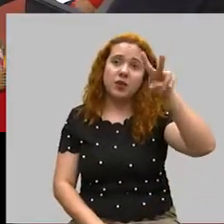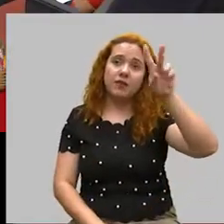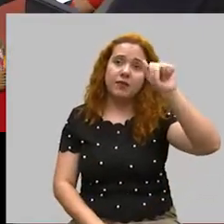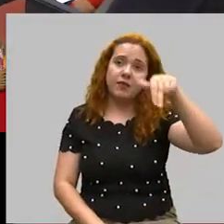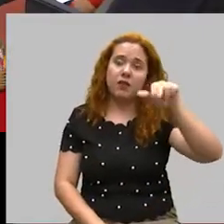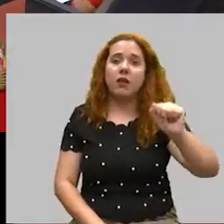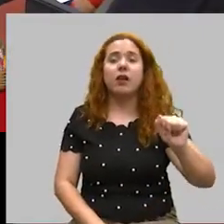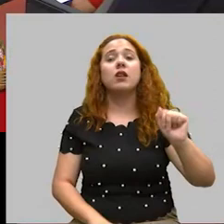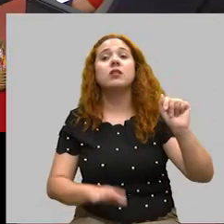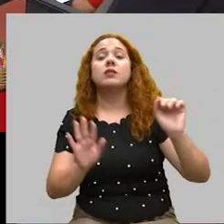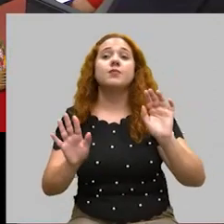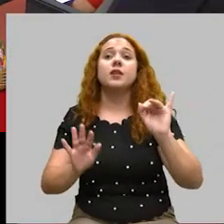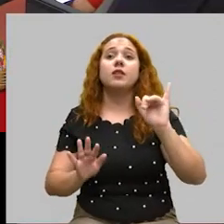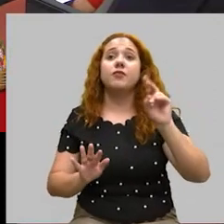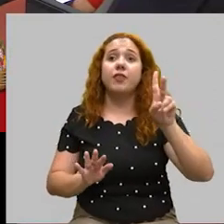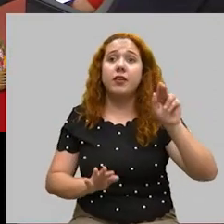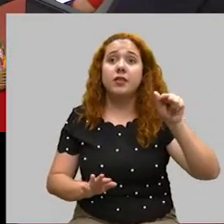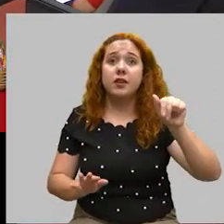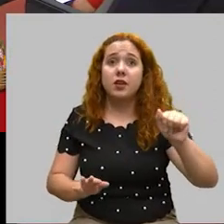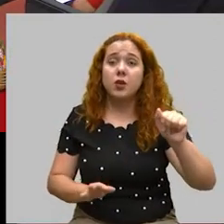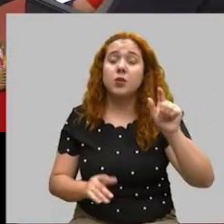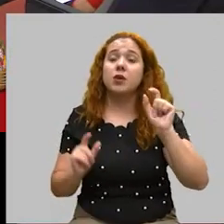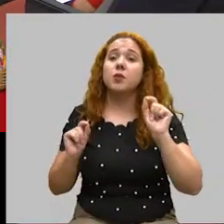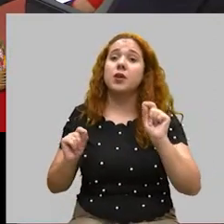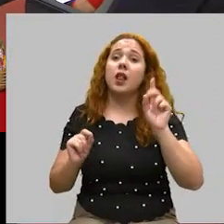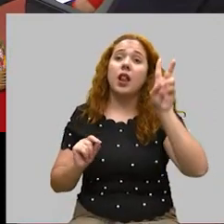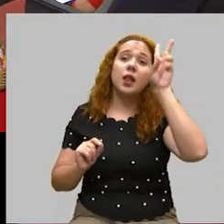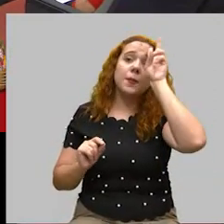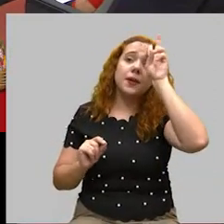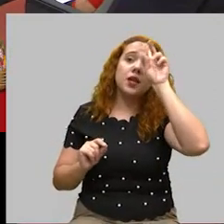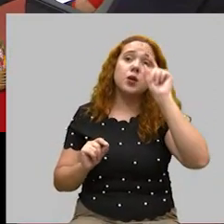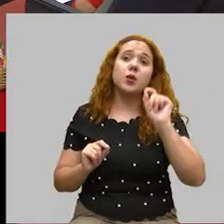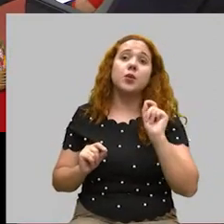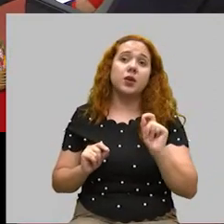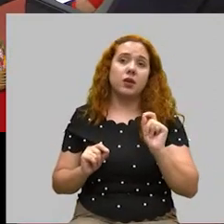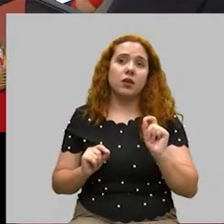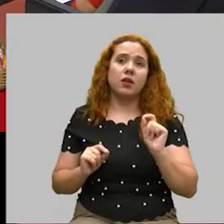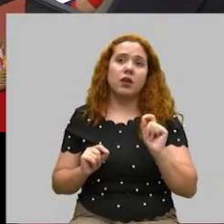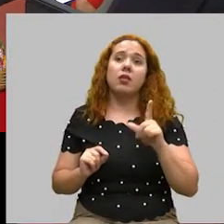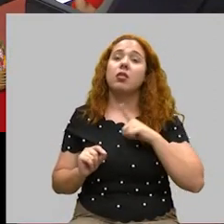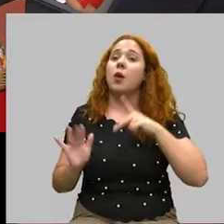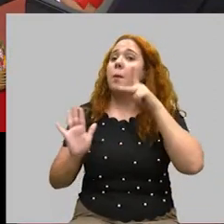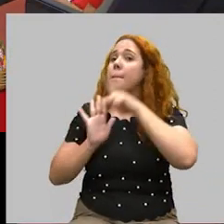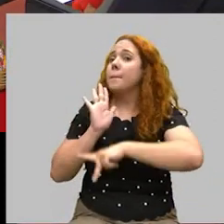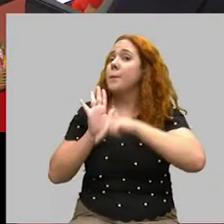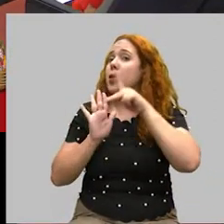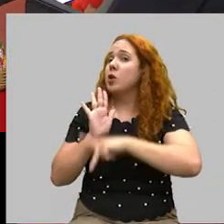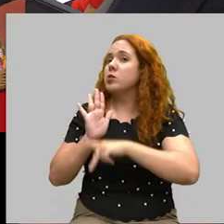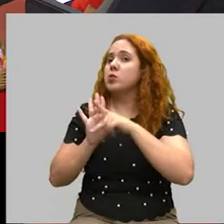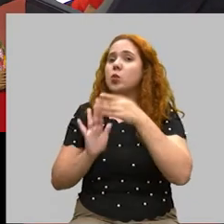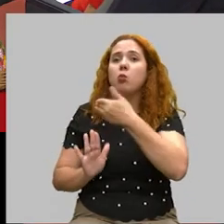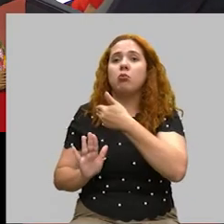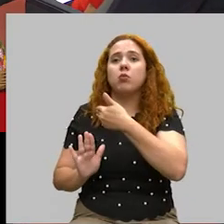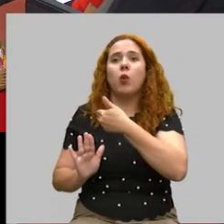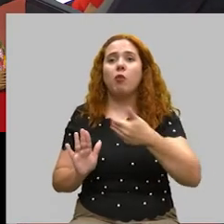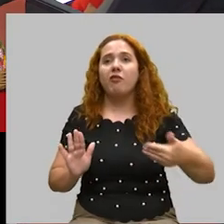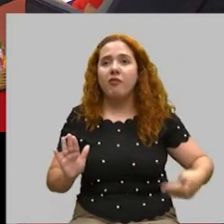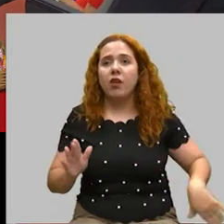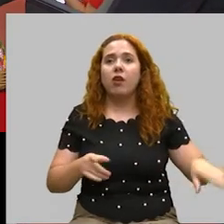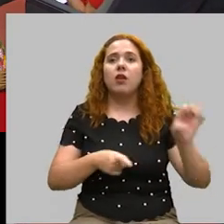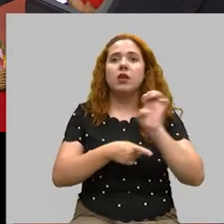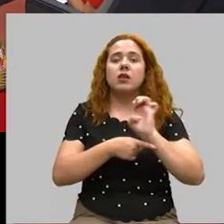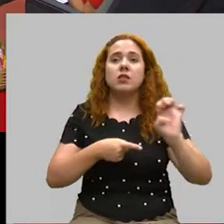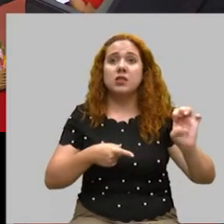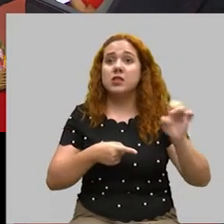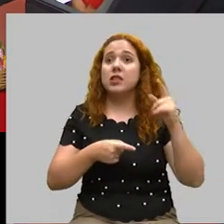Ivana Eu só gostaria de lembrar tem um projeto do Governo do Estado que tá fechando educação no campo que é o